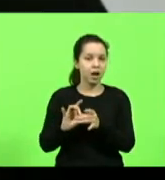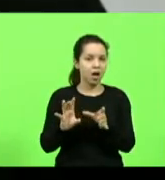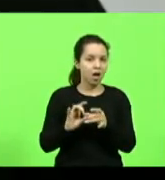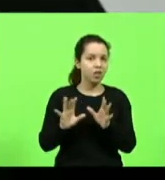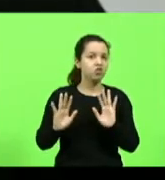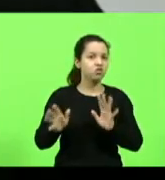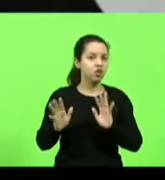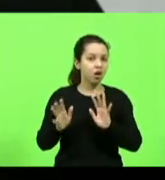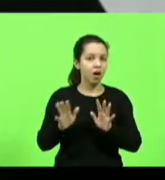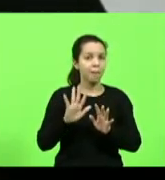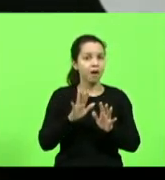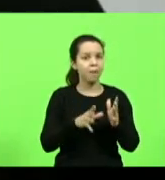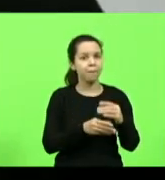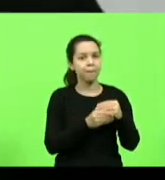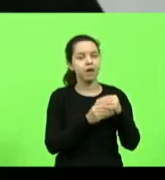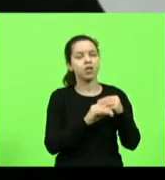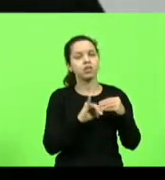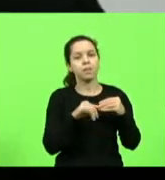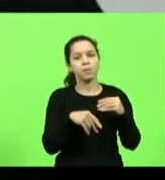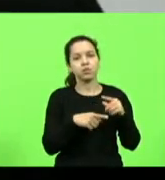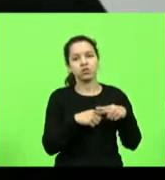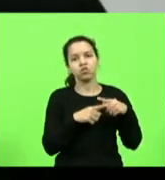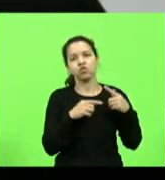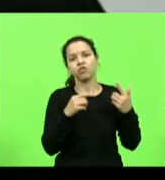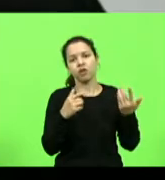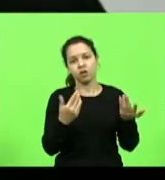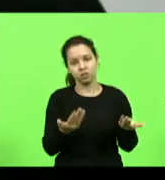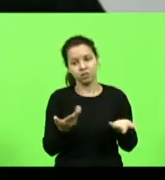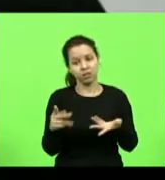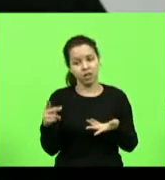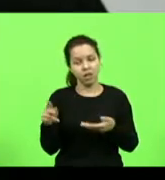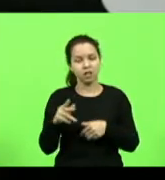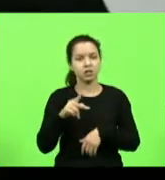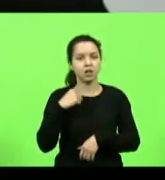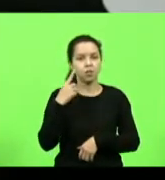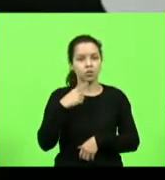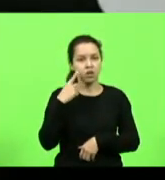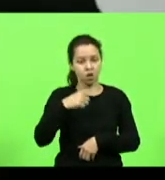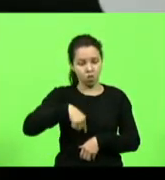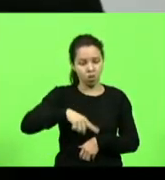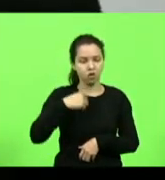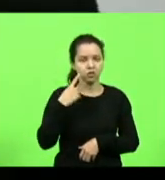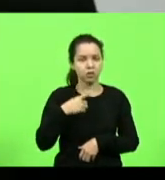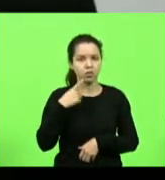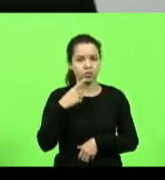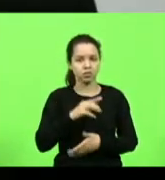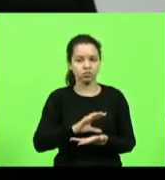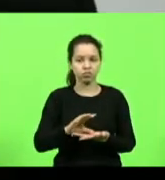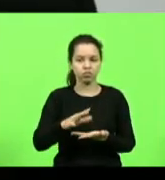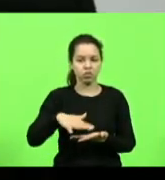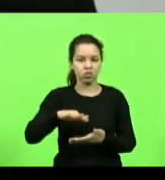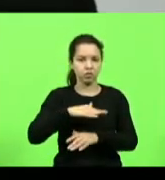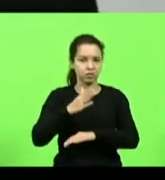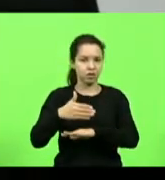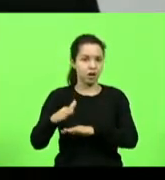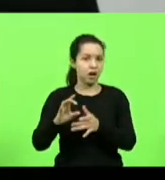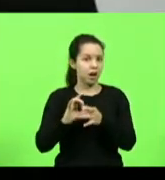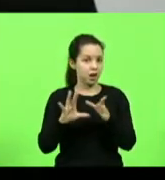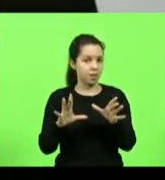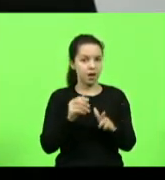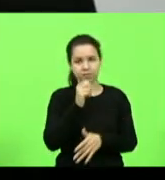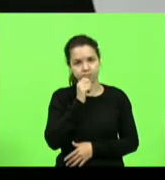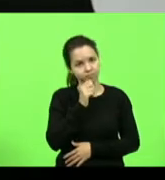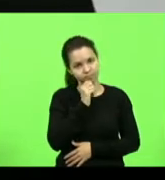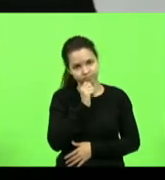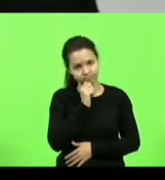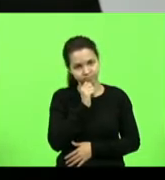e as emendas impositivas dos deputados, pelo menos que aplicaram recursos na região serrana, ainda não foi. Ainda não